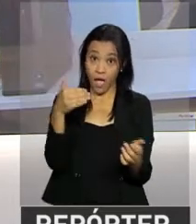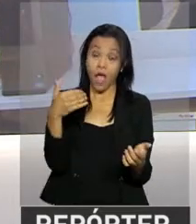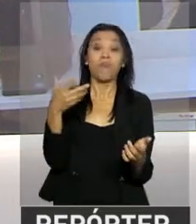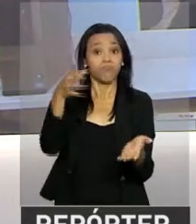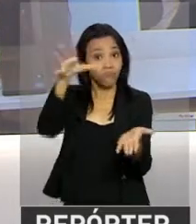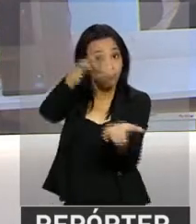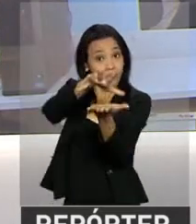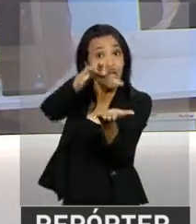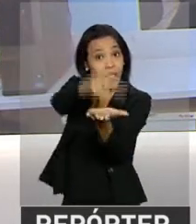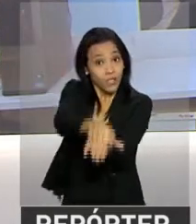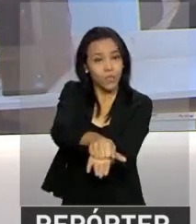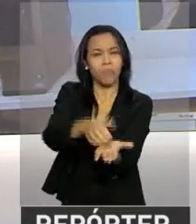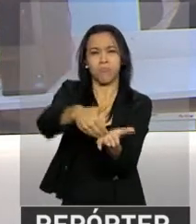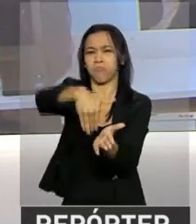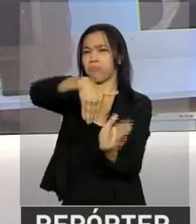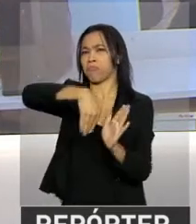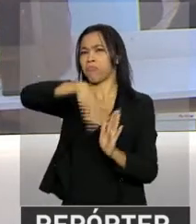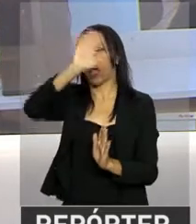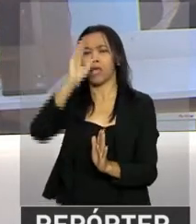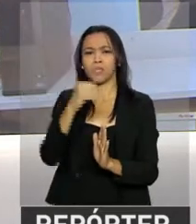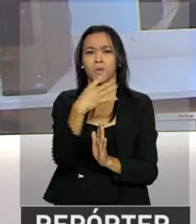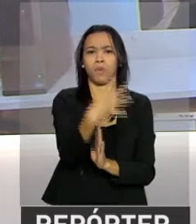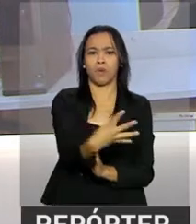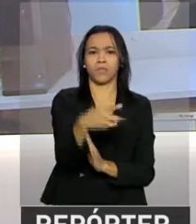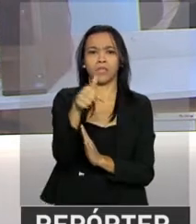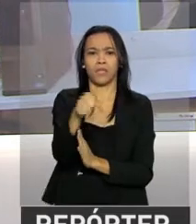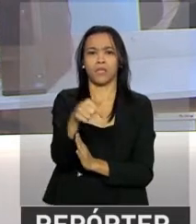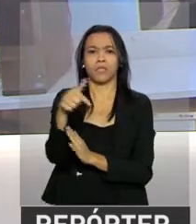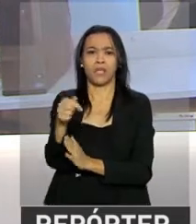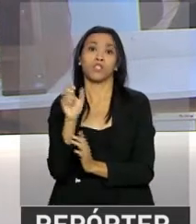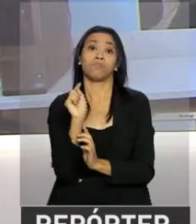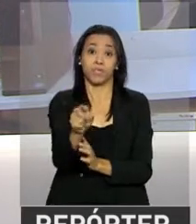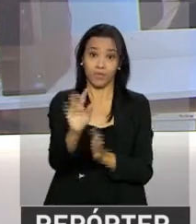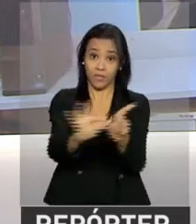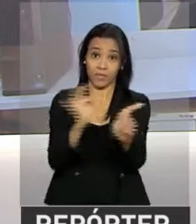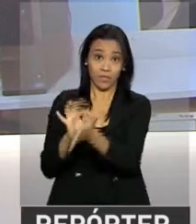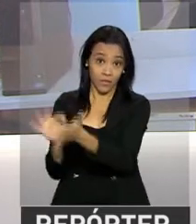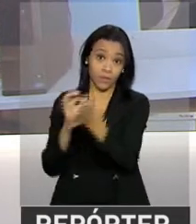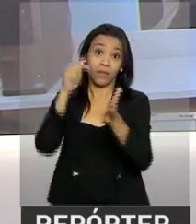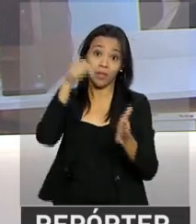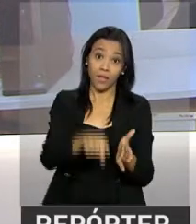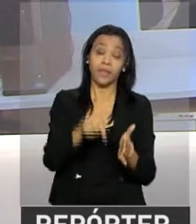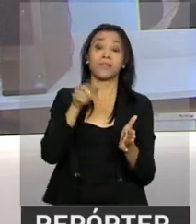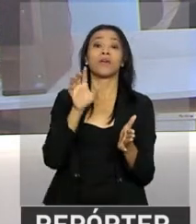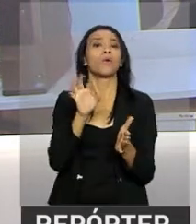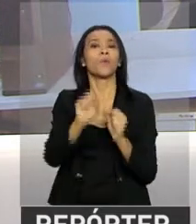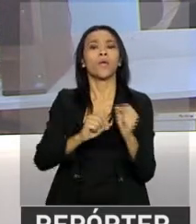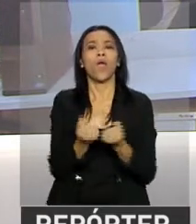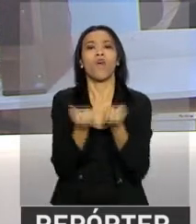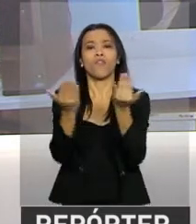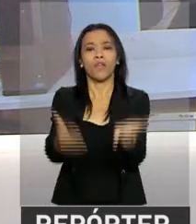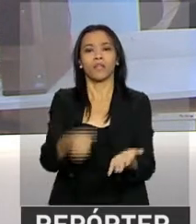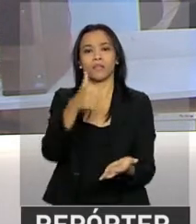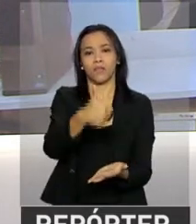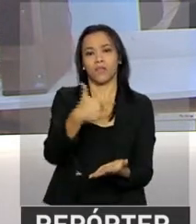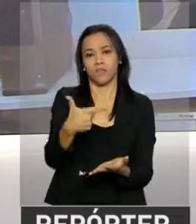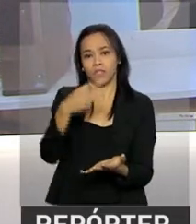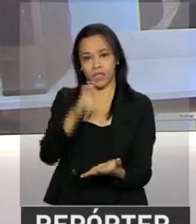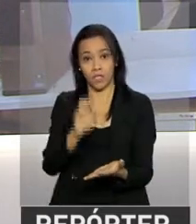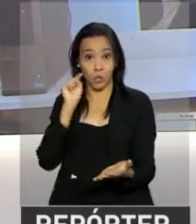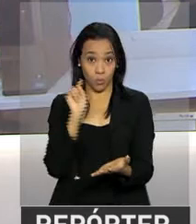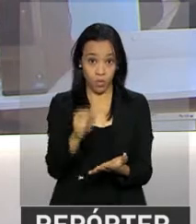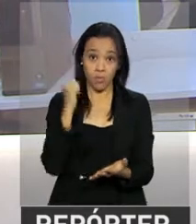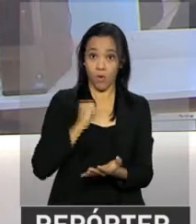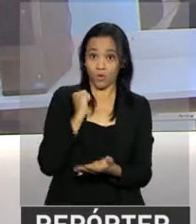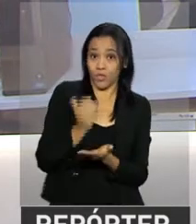ProUni registrou mais de 477 mil inscritos. Nesta edição, o programa oferece 125 mil bolsas de estudo em